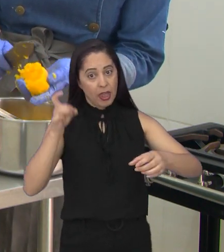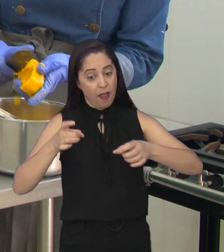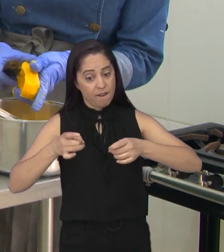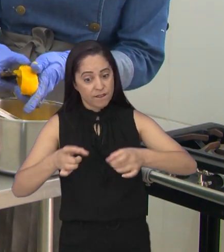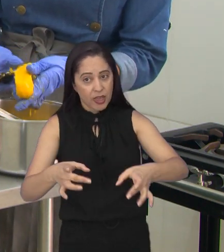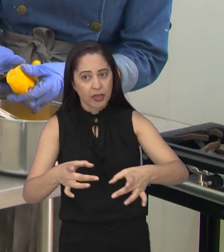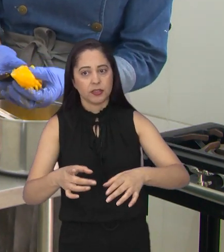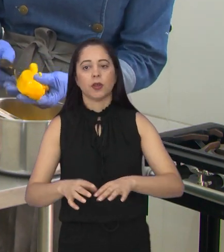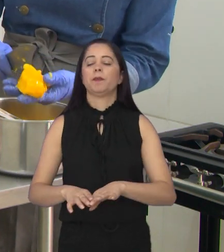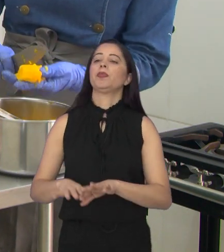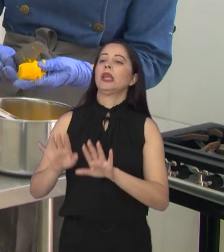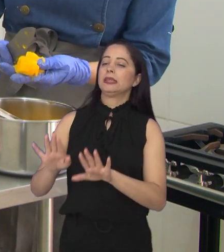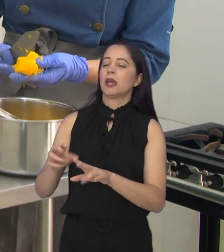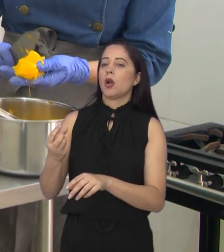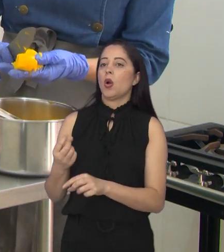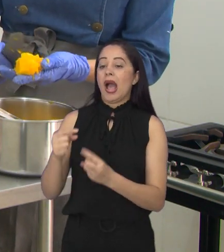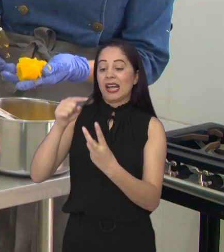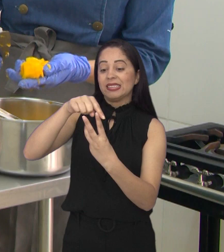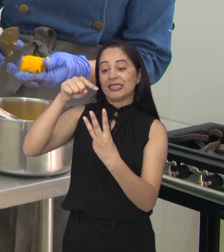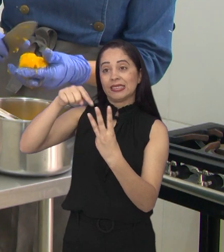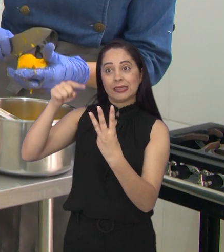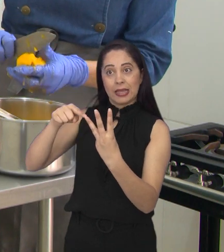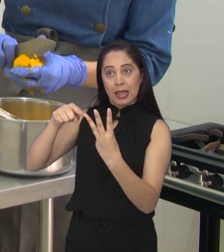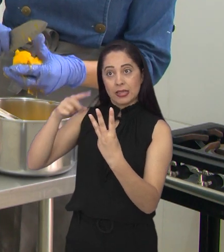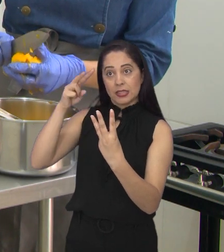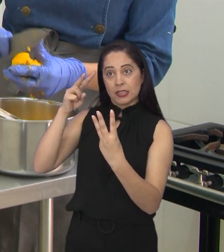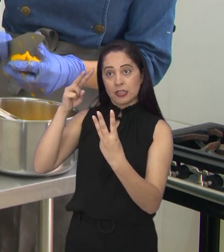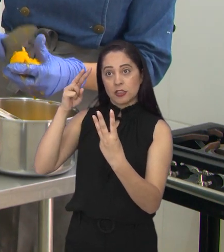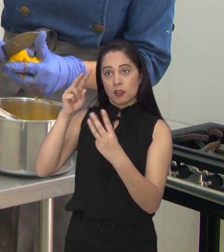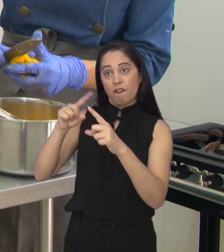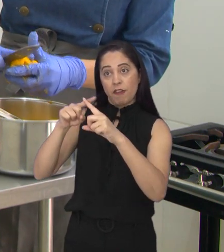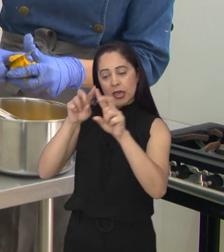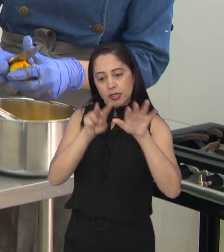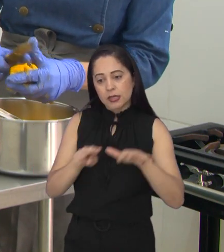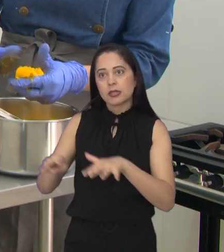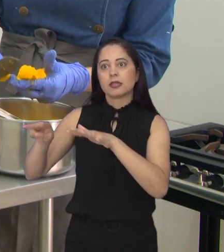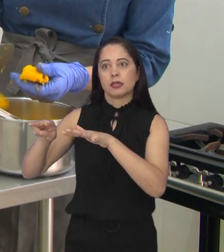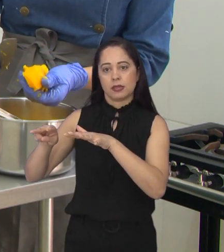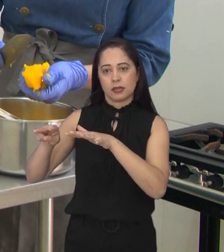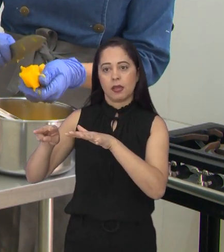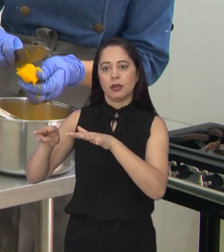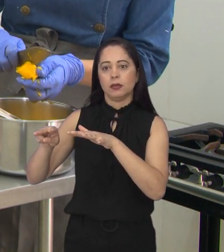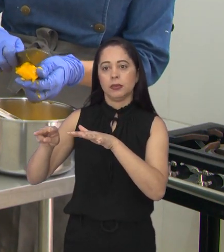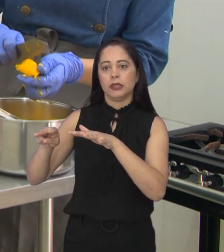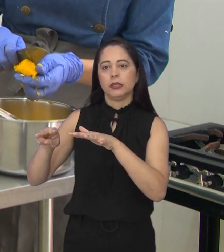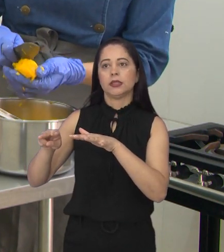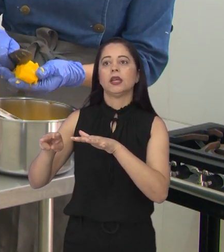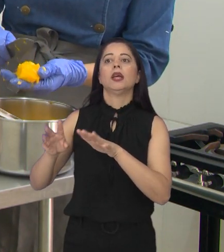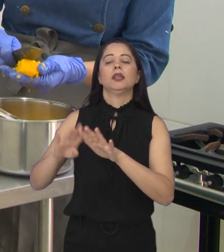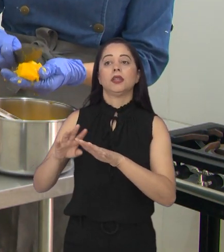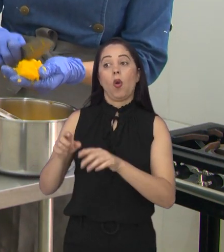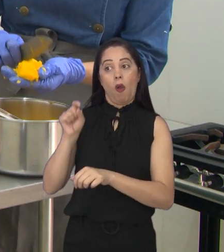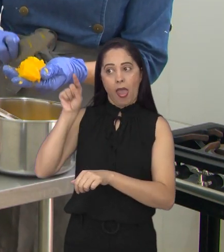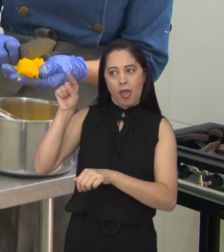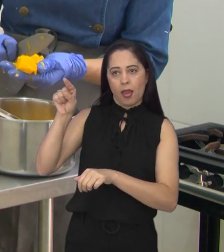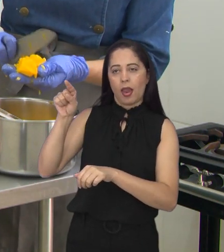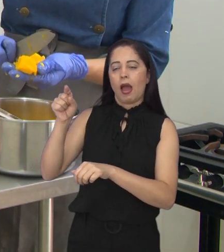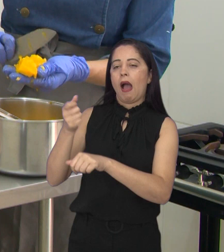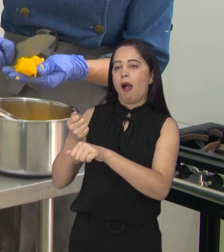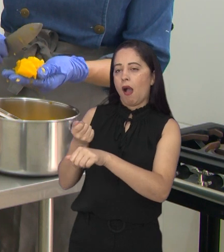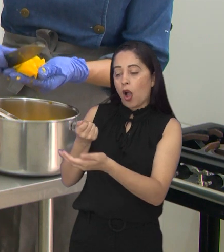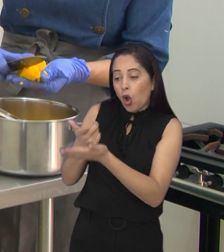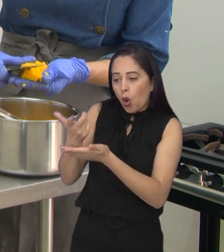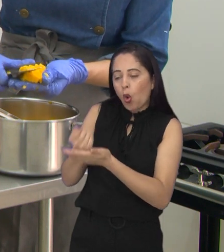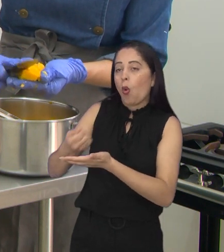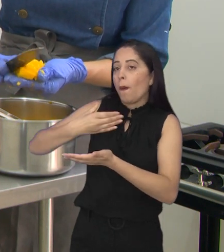eu faço... A gente produz geralmente 3 vezes na semana. É o dia que a gente vai no Ceasa, né,